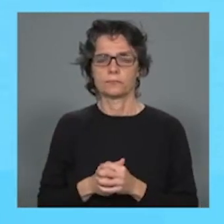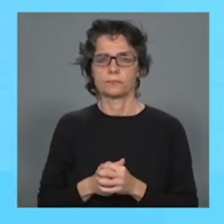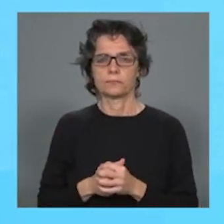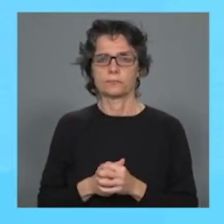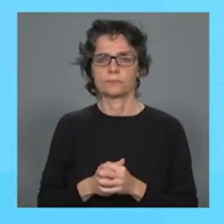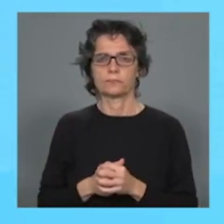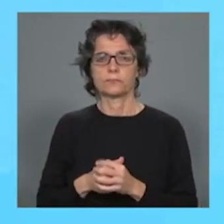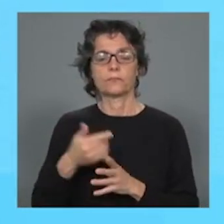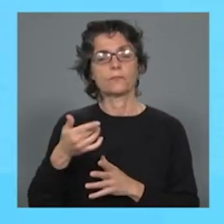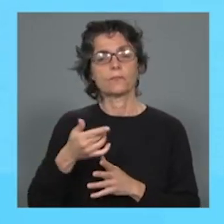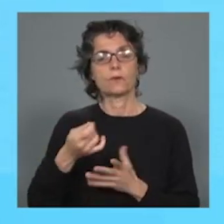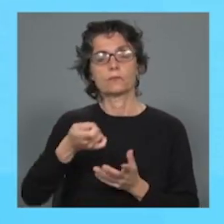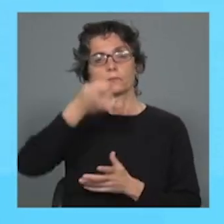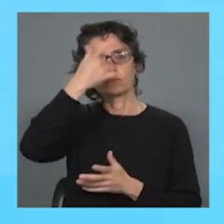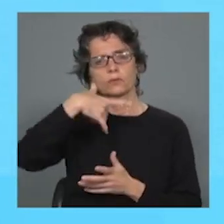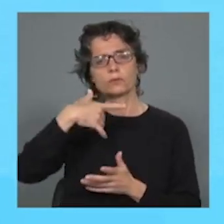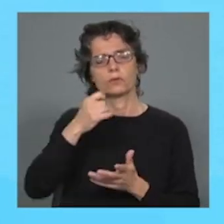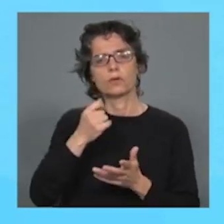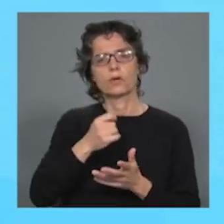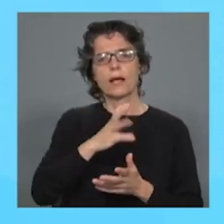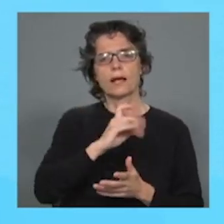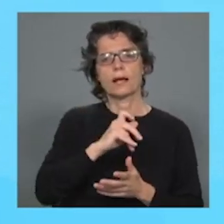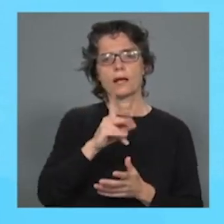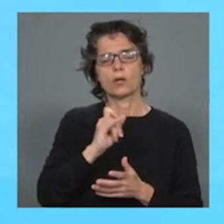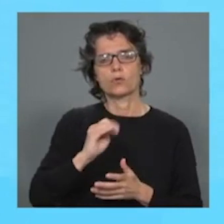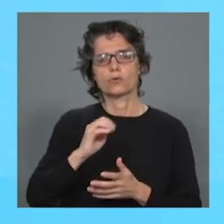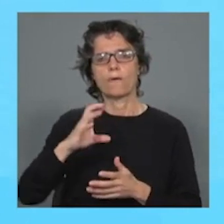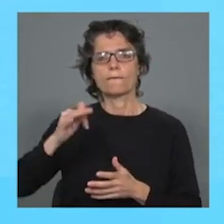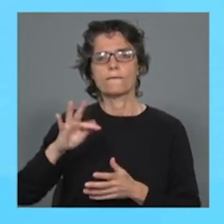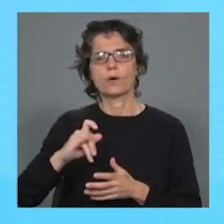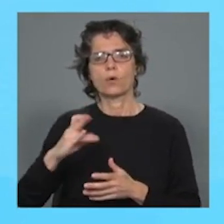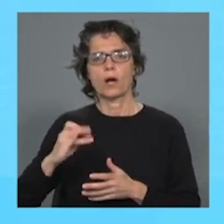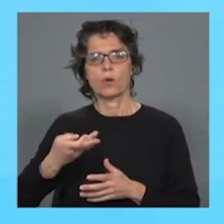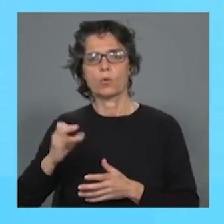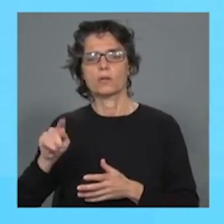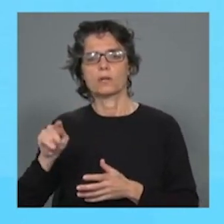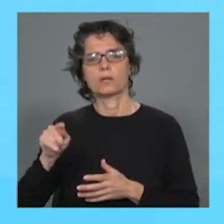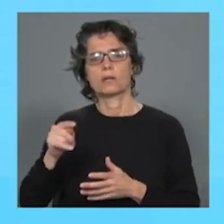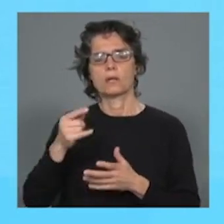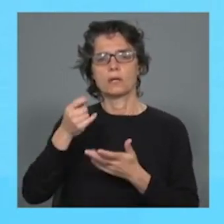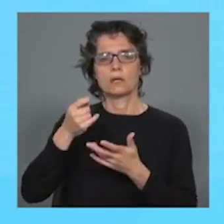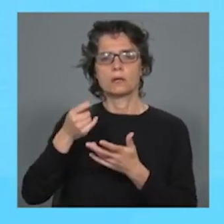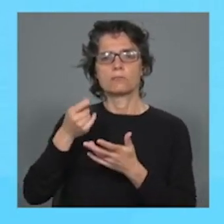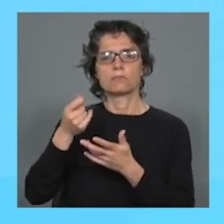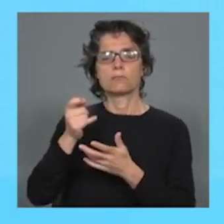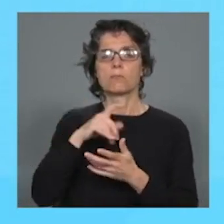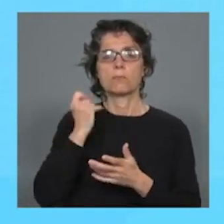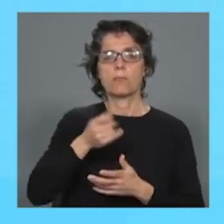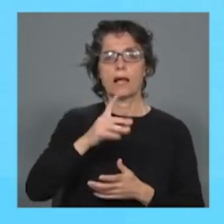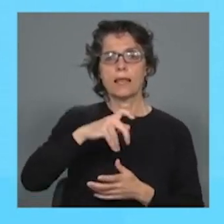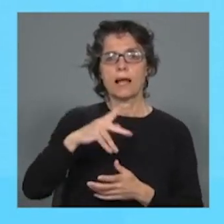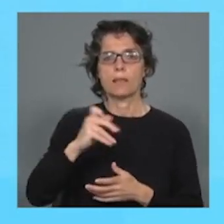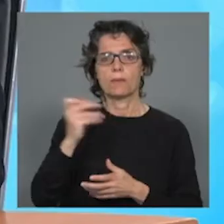Agora, a história de vida de Carlos de Foucauld, recordada pelo padre José Manuel Pereira de Almeida, que está hoje connosco e começo por cumprimentar. Muito boa tarde. Muito boa